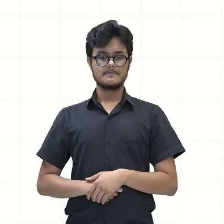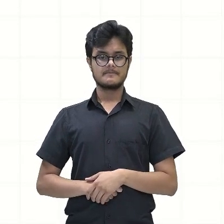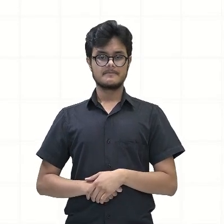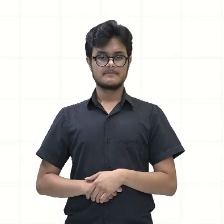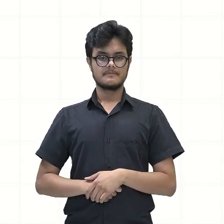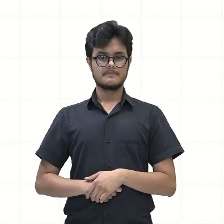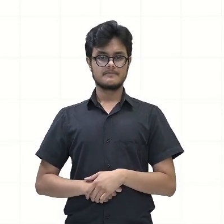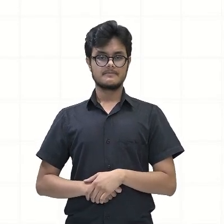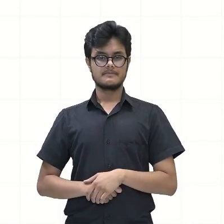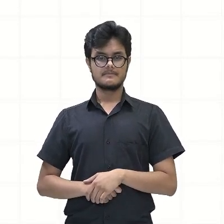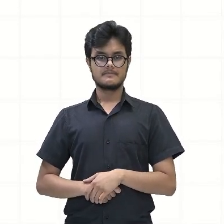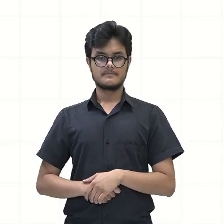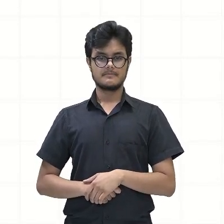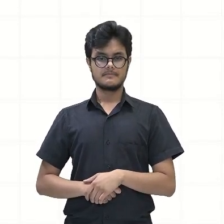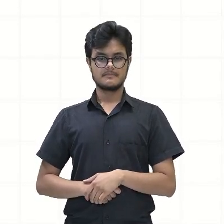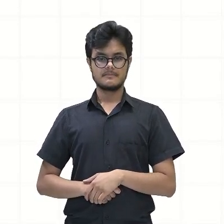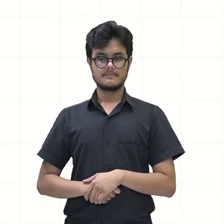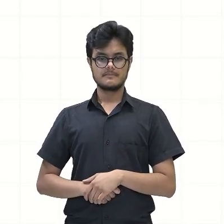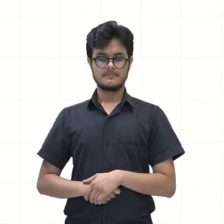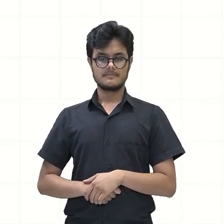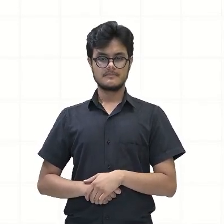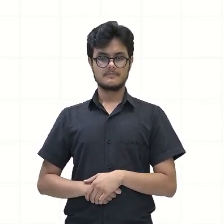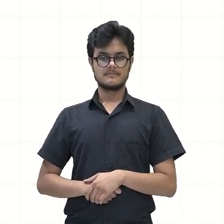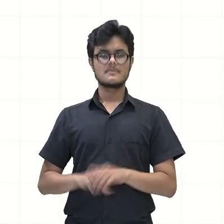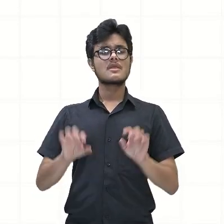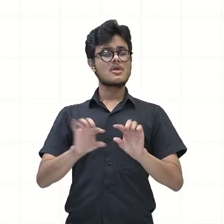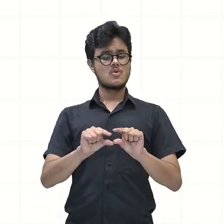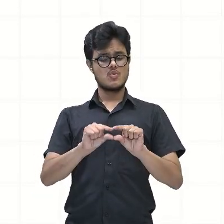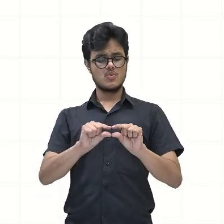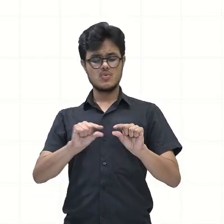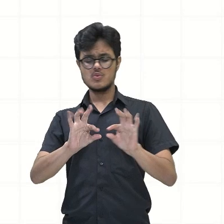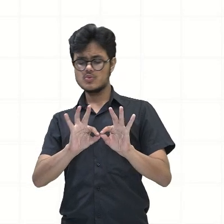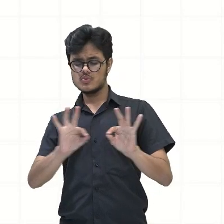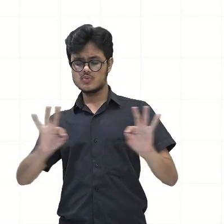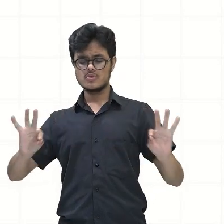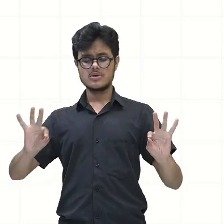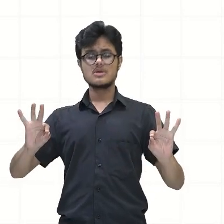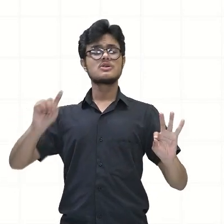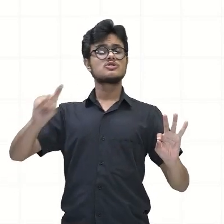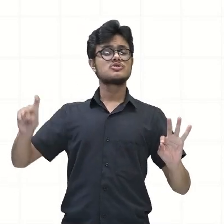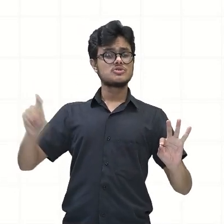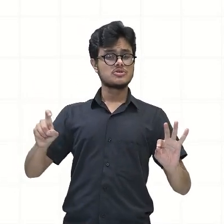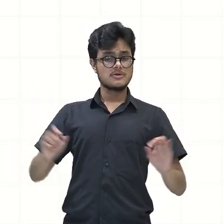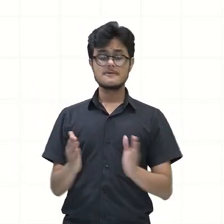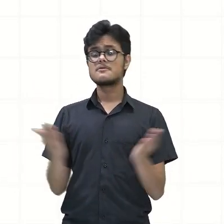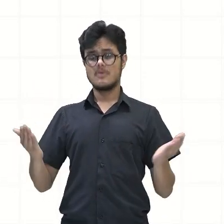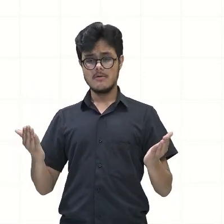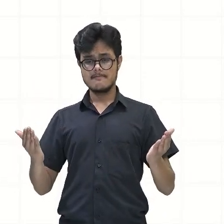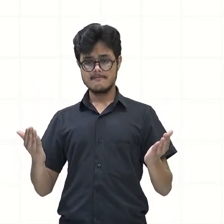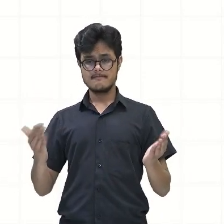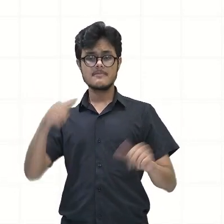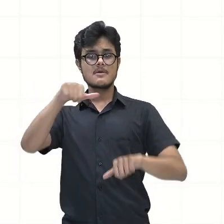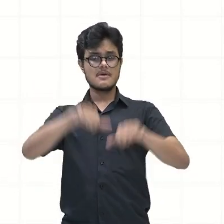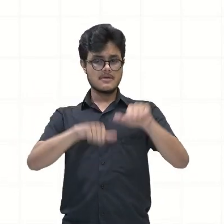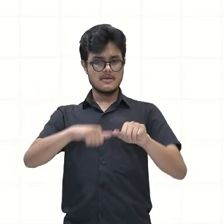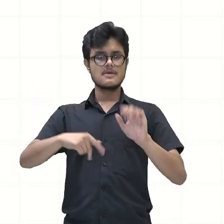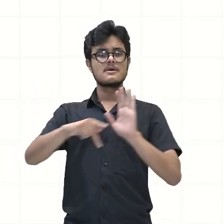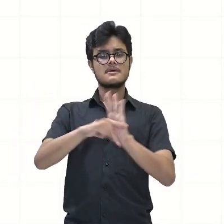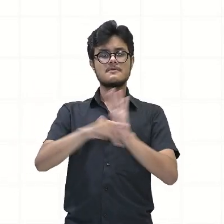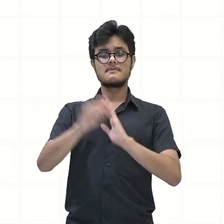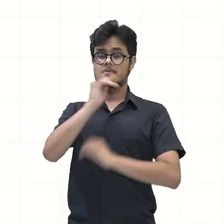está aqui em cima, né? Aí qual é o primeiro número aí referente ao ponto B? Eu tenho que fazer aqui a